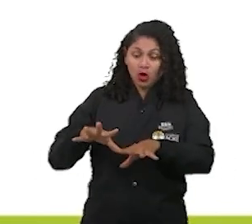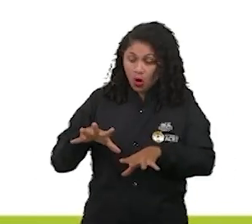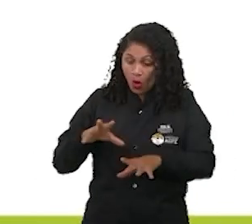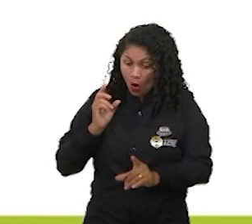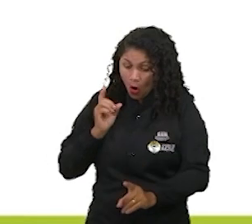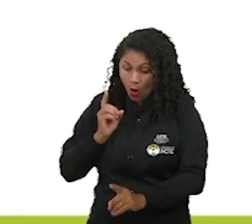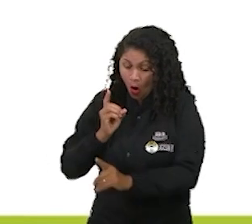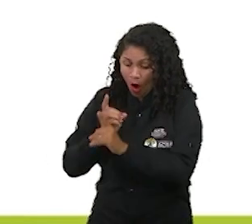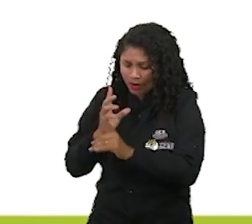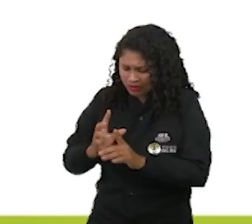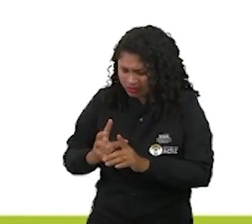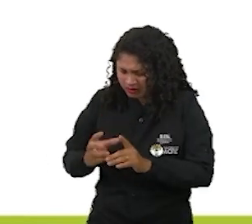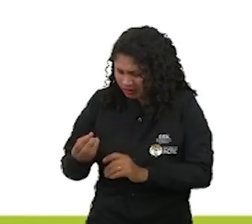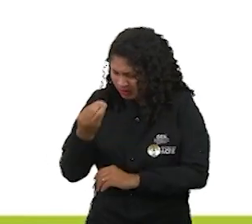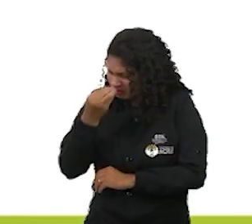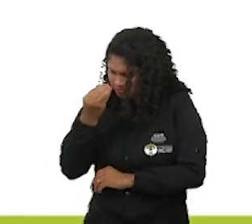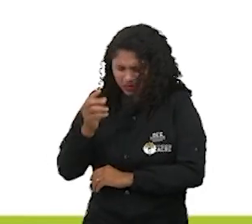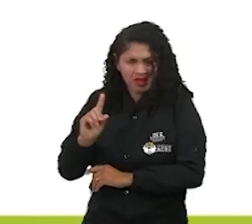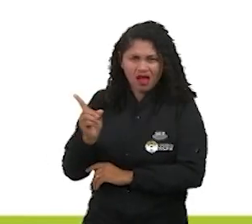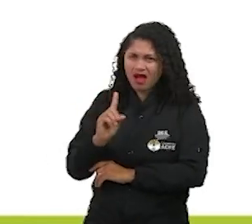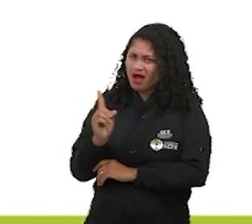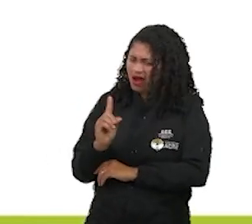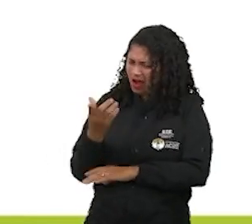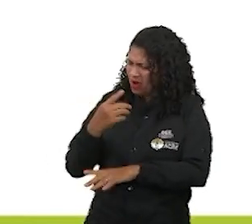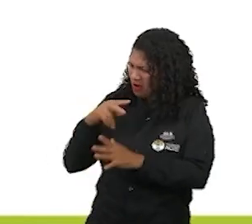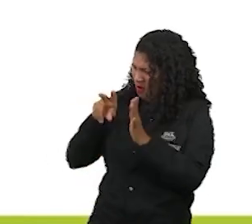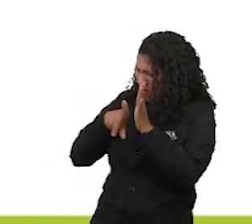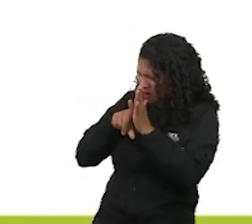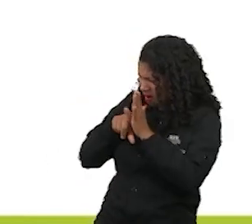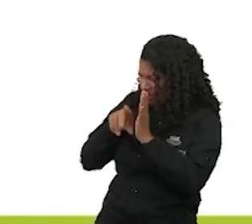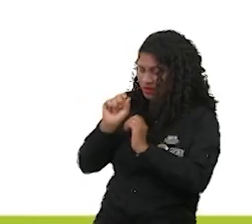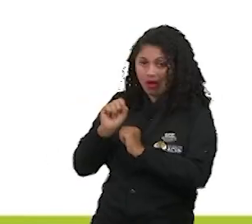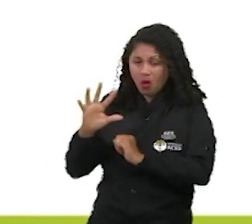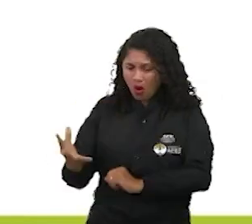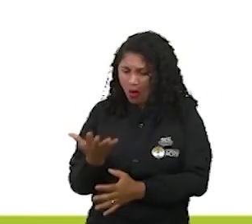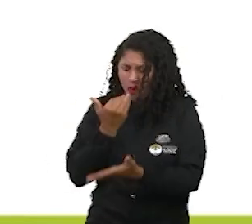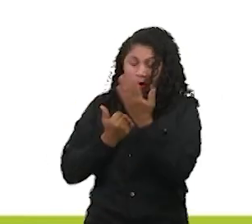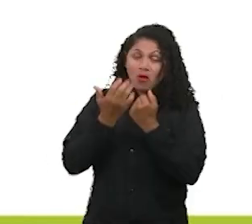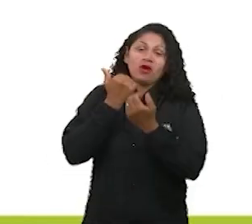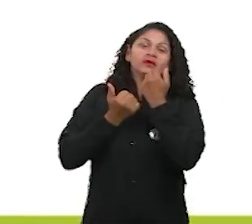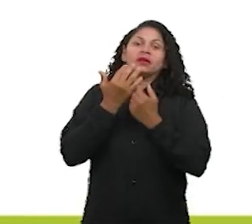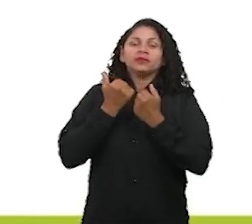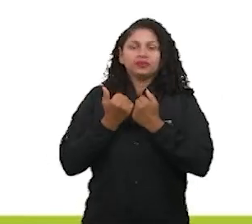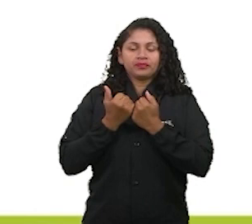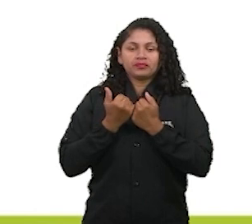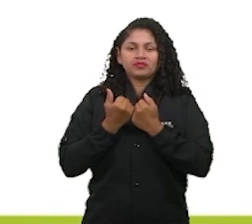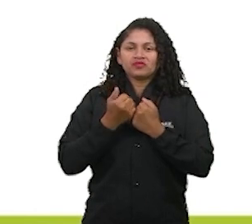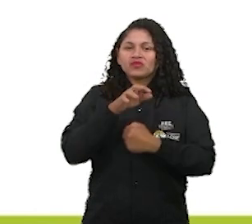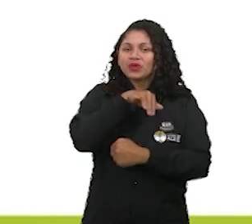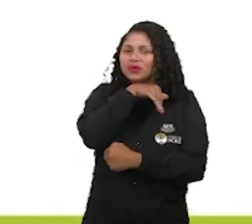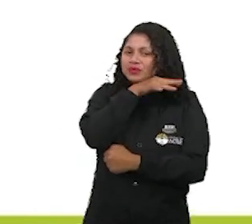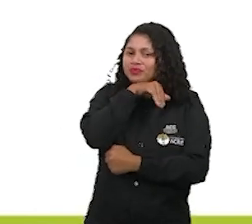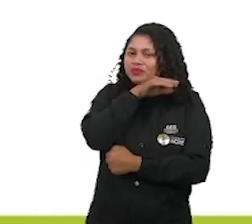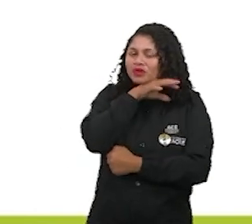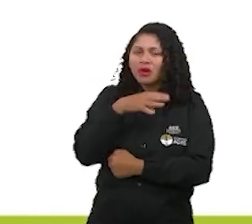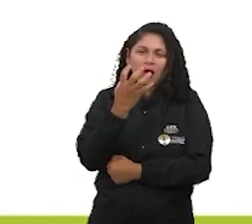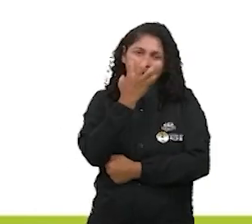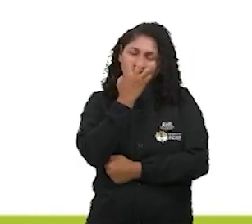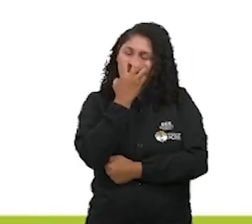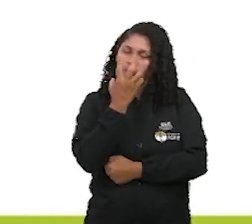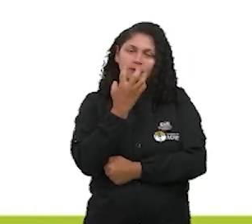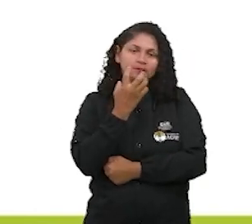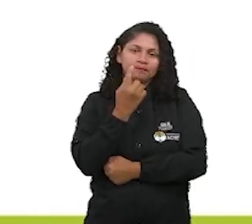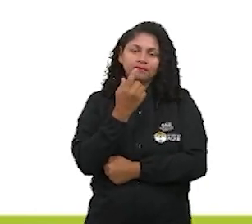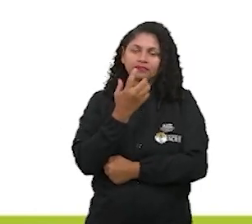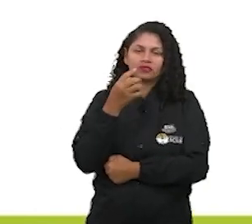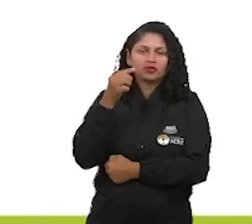coisa, não examinava nem cheirava, engolia com voracidade. O bicho não era um cão, não era um gato,